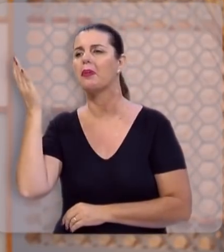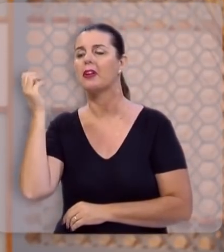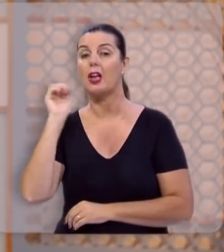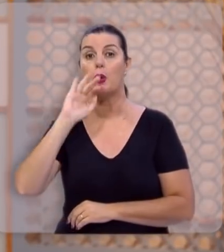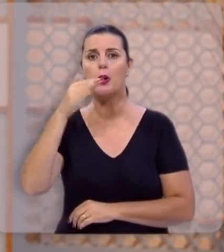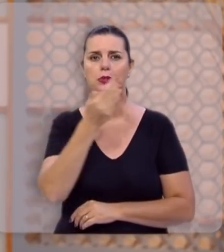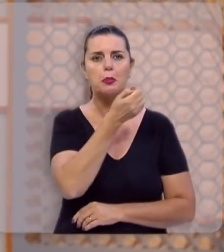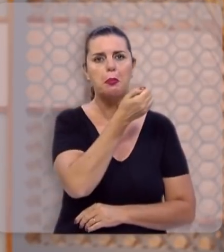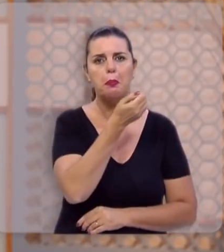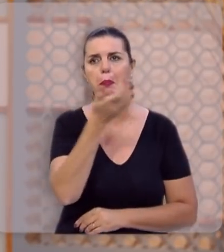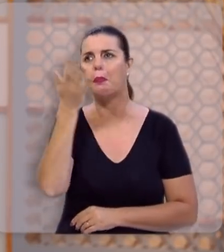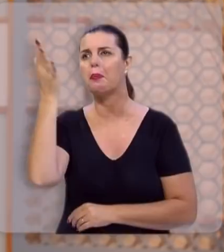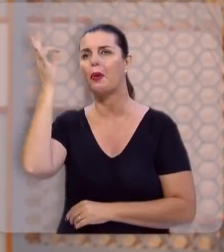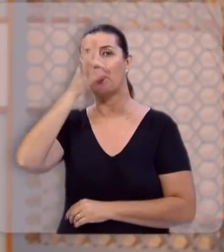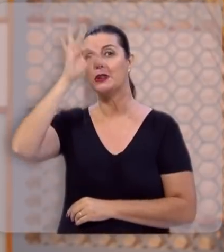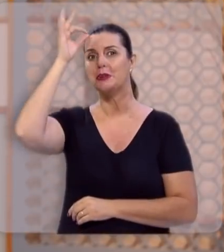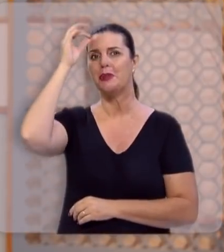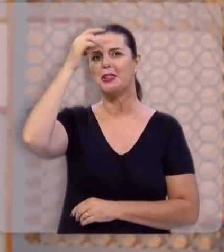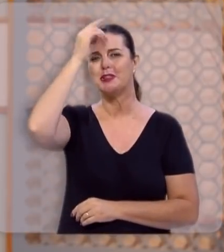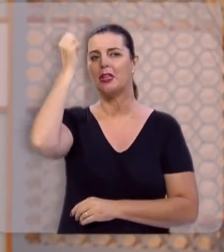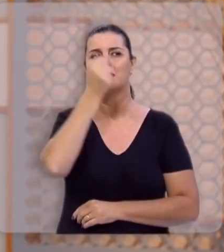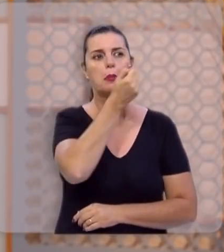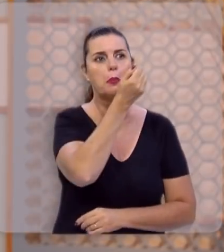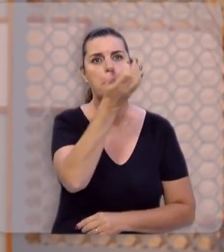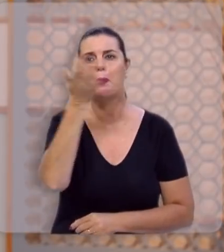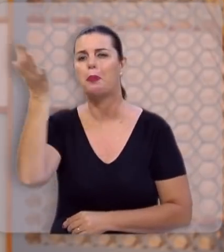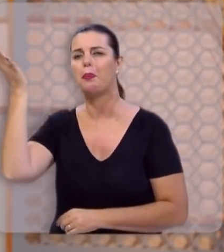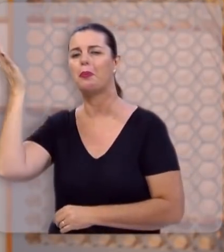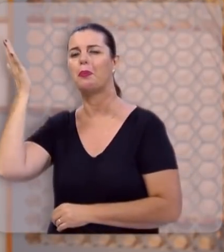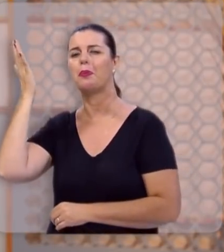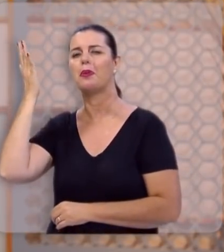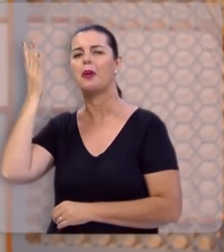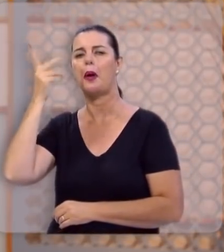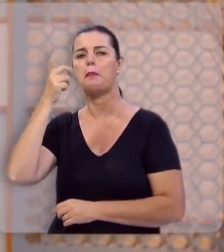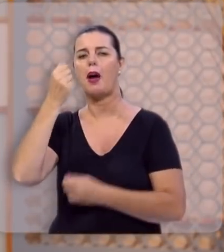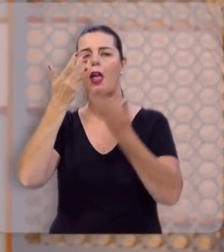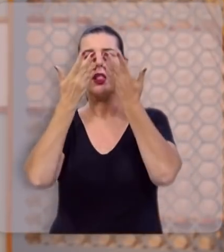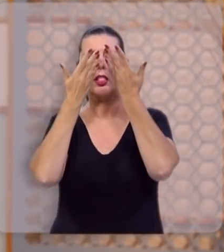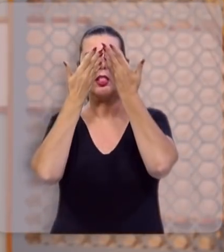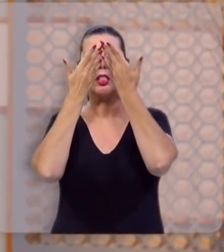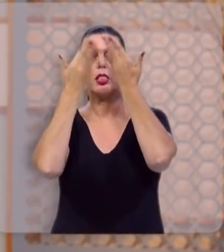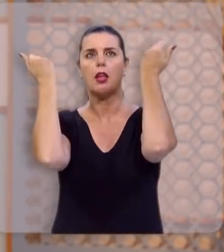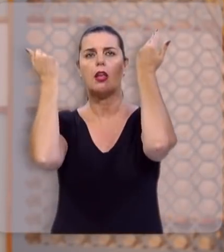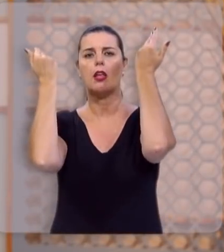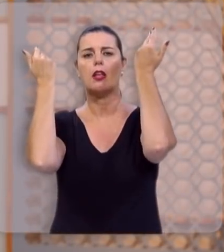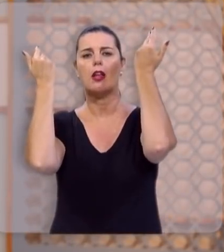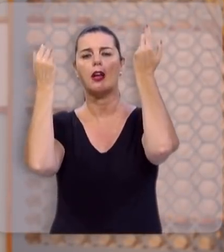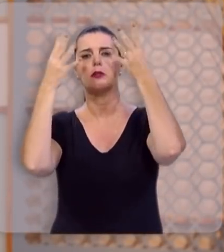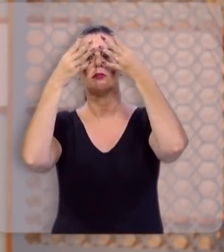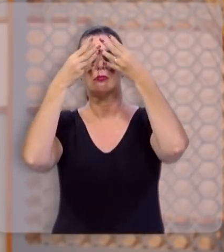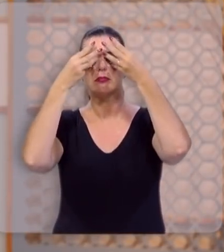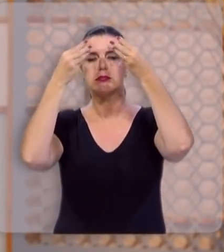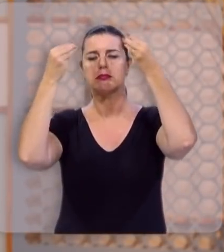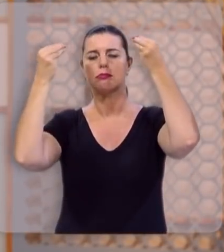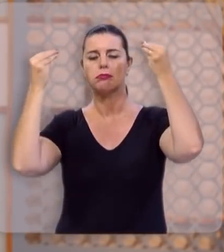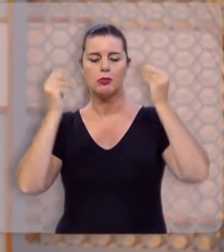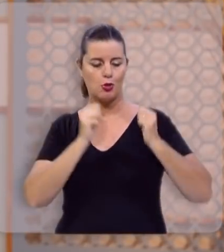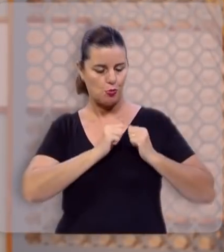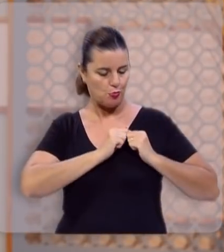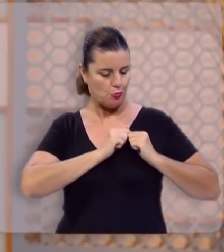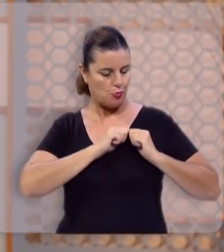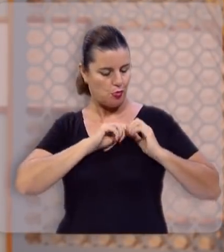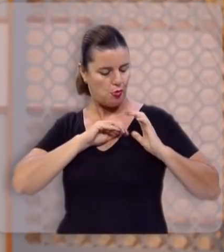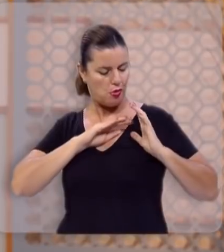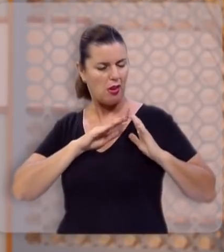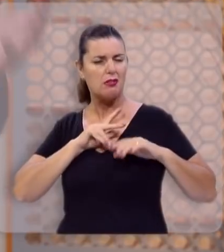sopra, quando o Espírito Santo sopra, o tampão é tirado do ouvido, a venda é tirada dos olhos, o coração duro